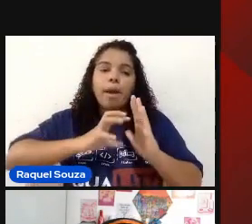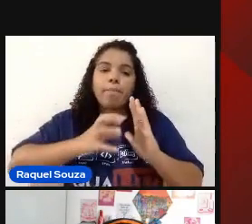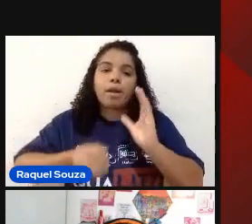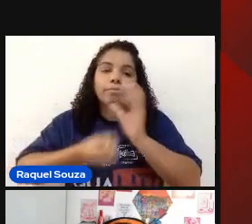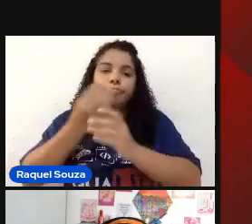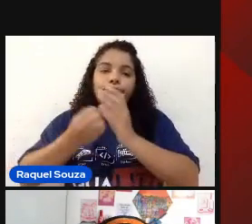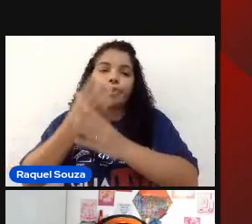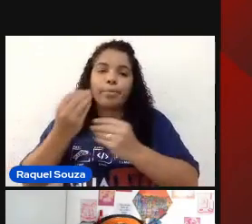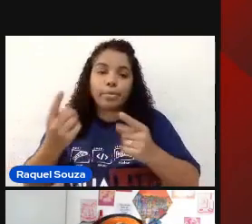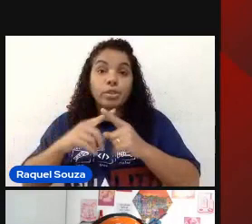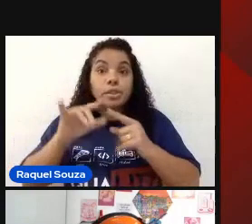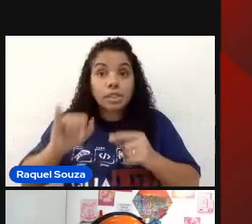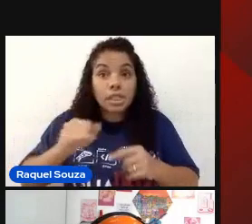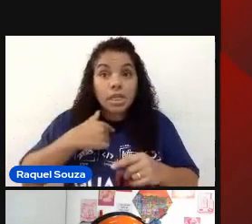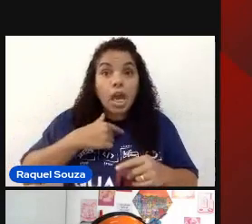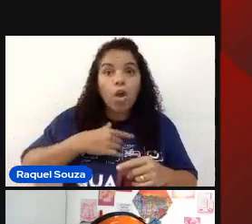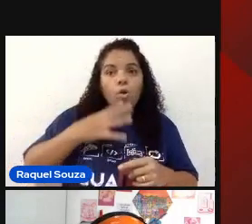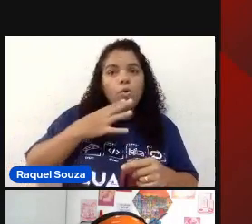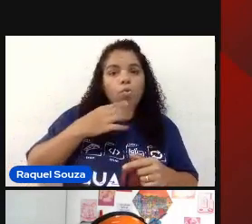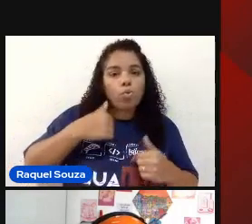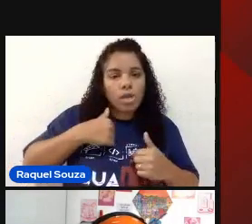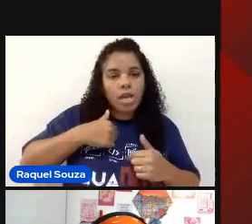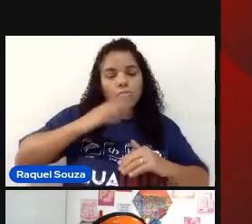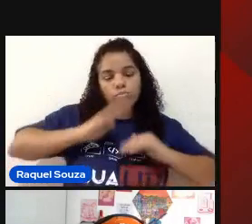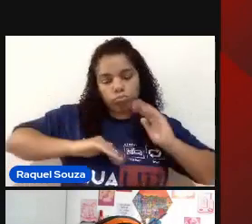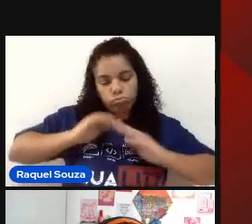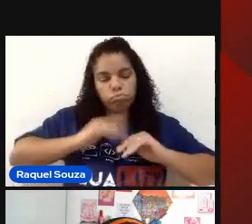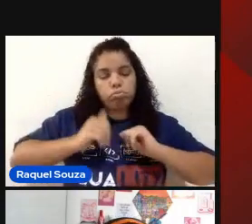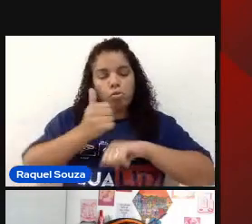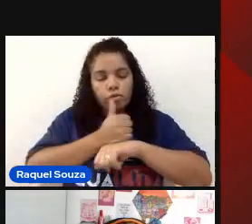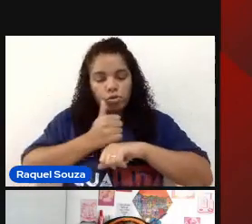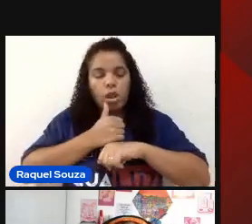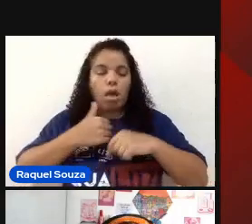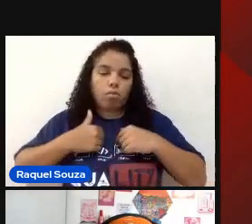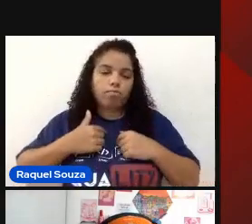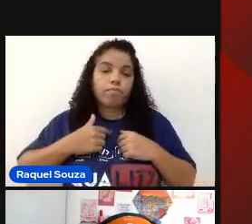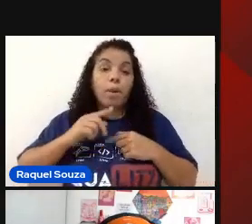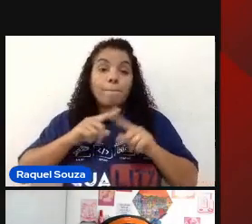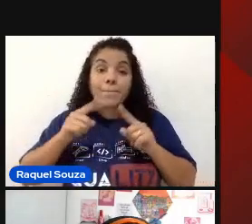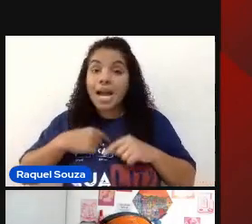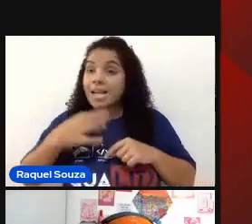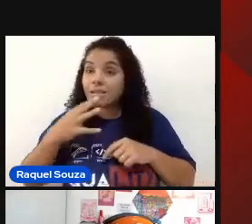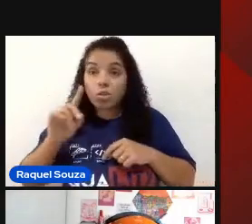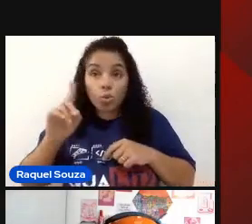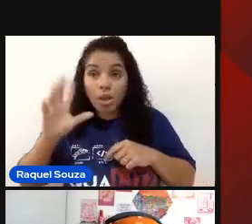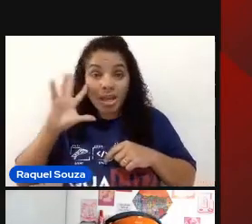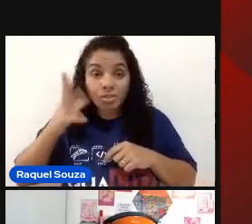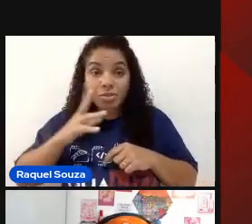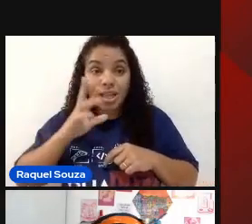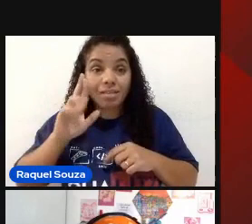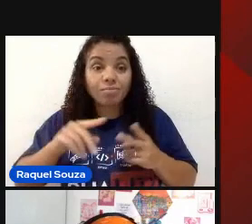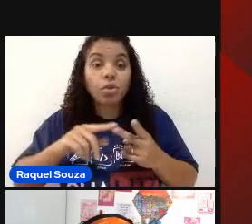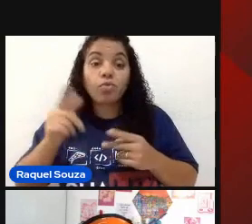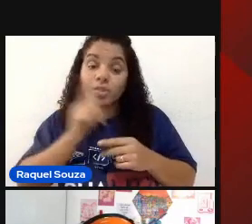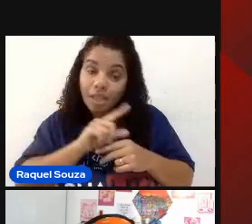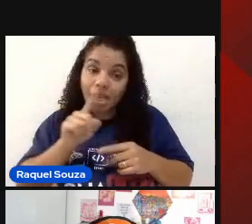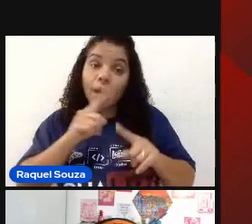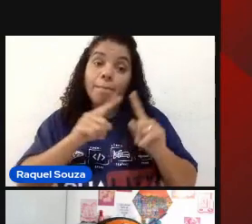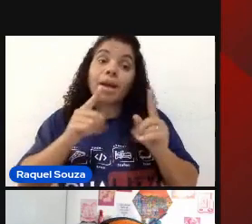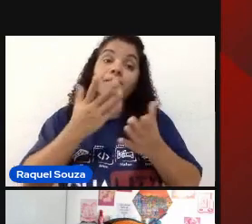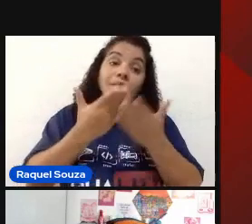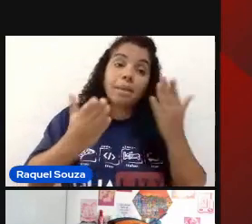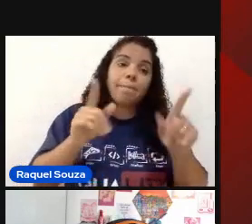eu me conheço quando profissional, mas não conheço de toda a solução, eu vou ter ganho, mas eu também vou ter